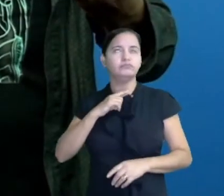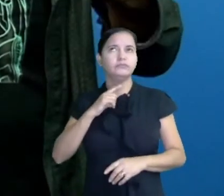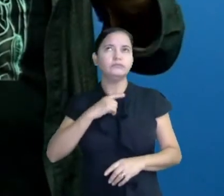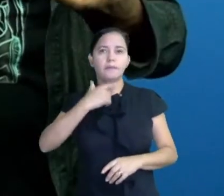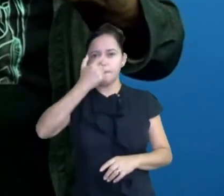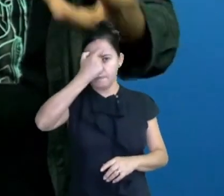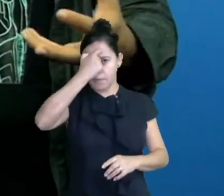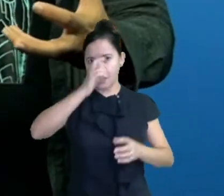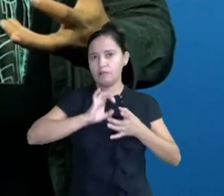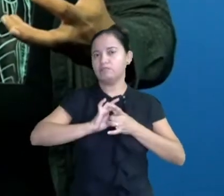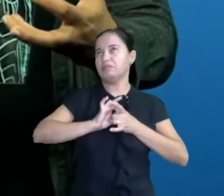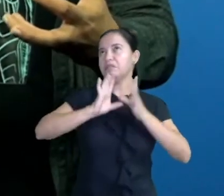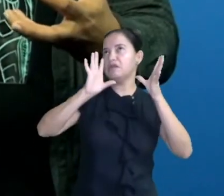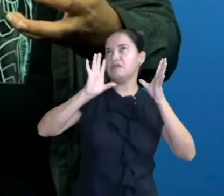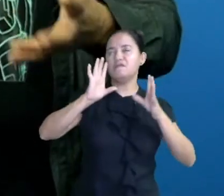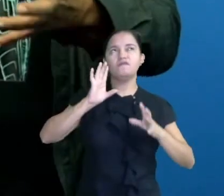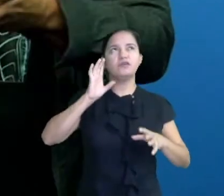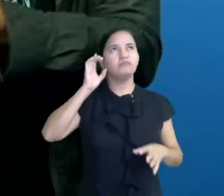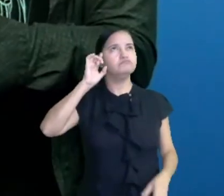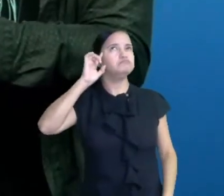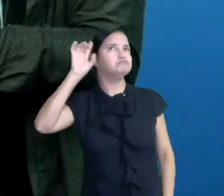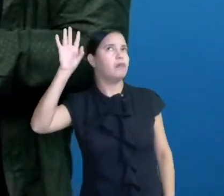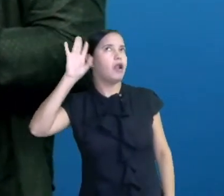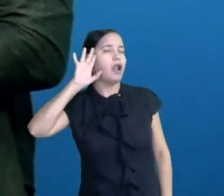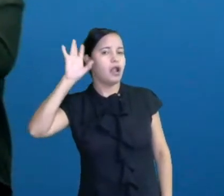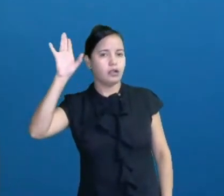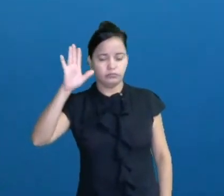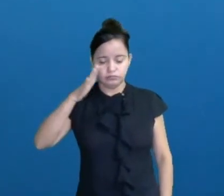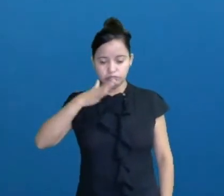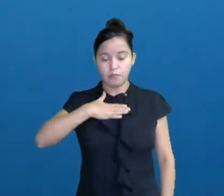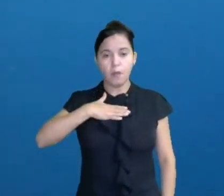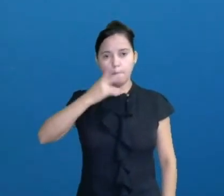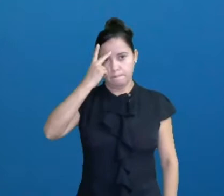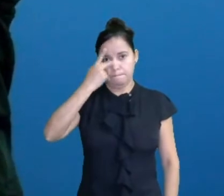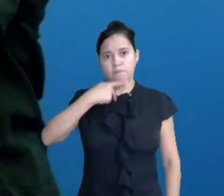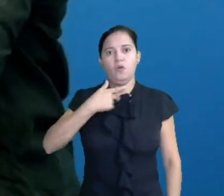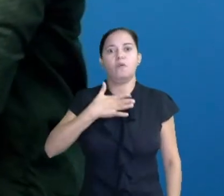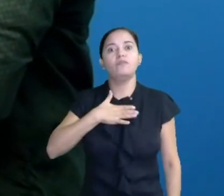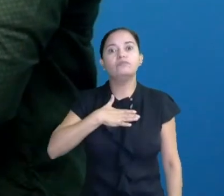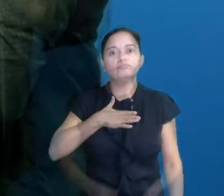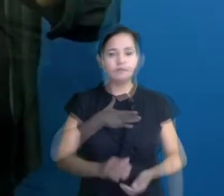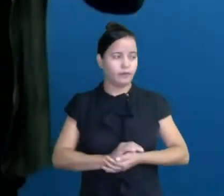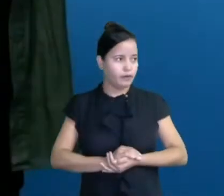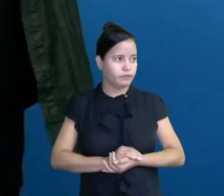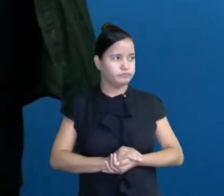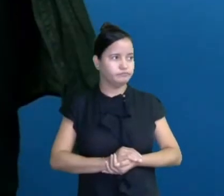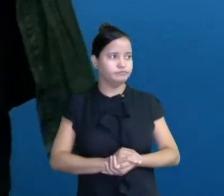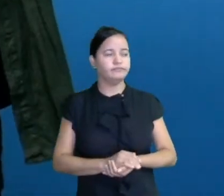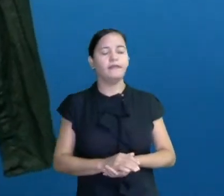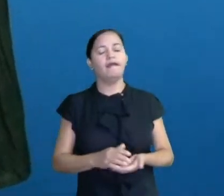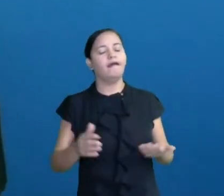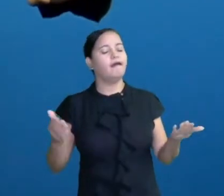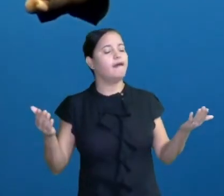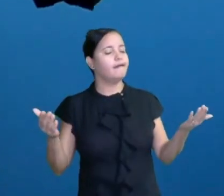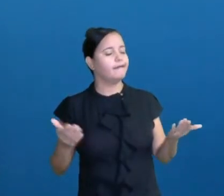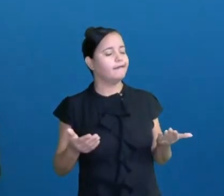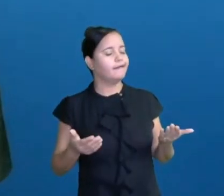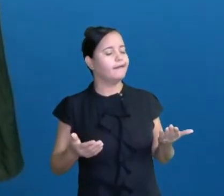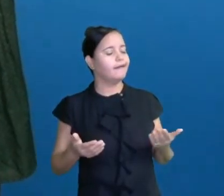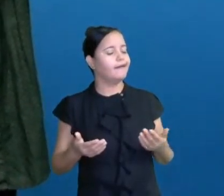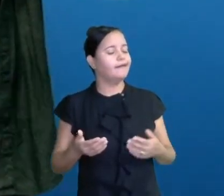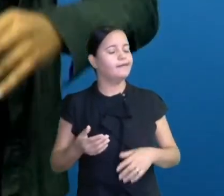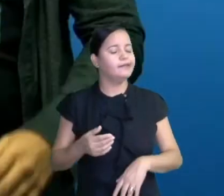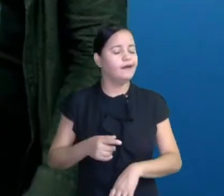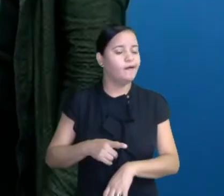libertação crítica e reflexiva do meu saber. Por favor, o nosso próximo slide aí, Júnior. Gente, chegou aquele momento muito fofo,